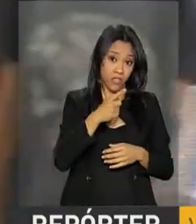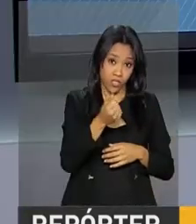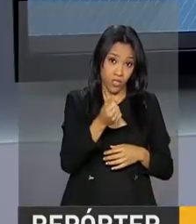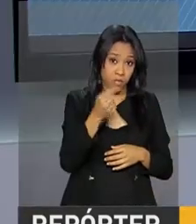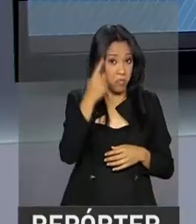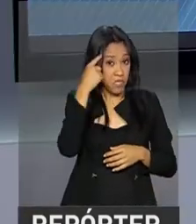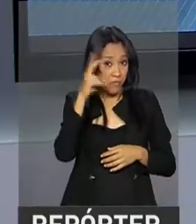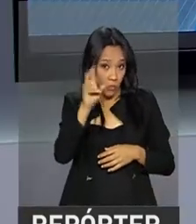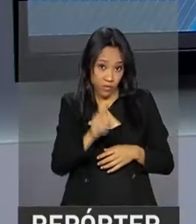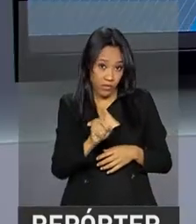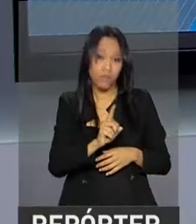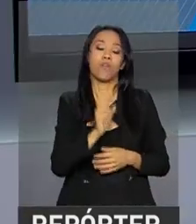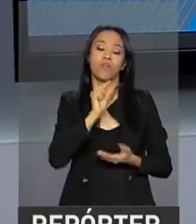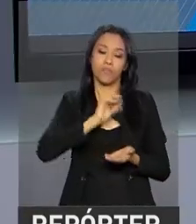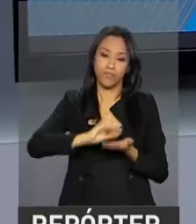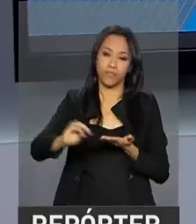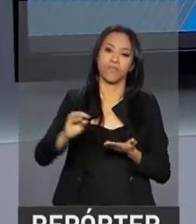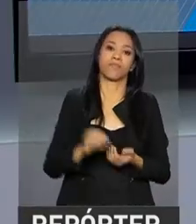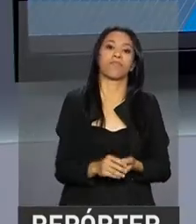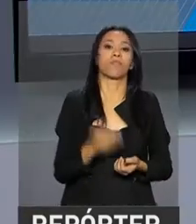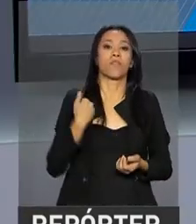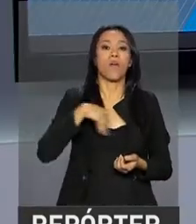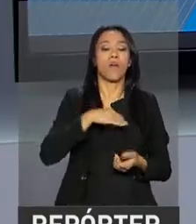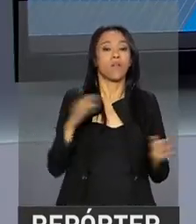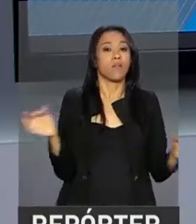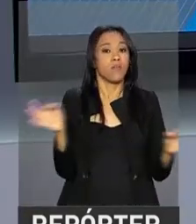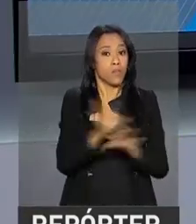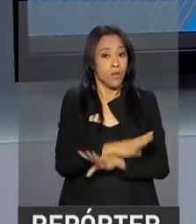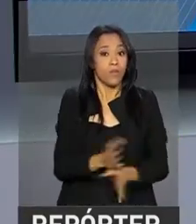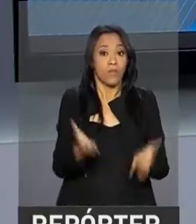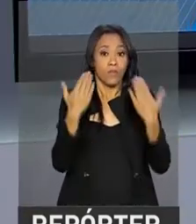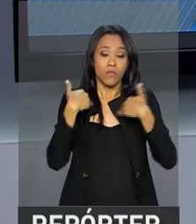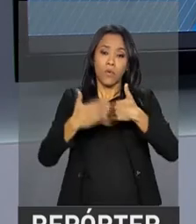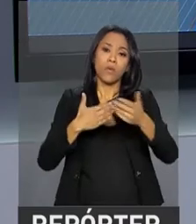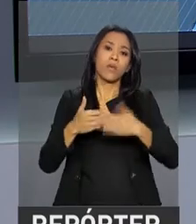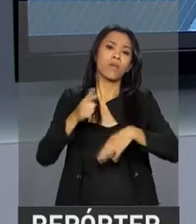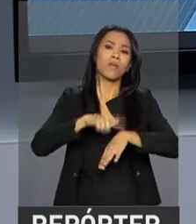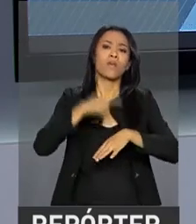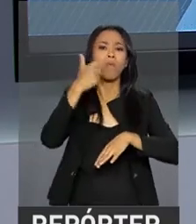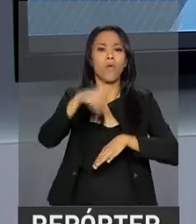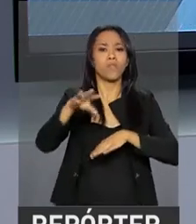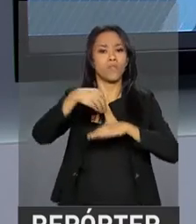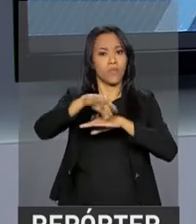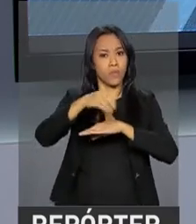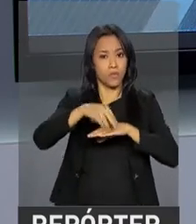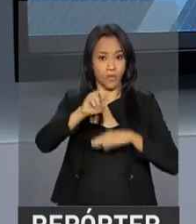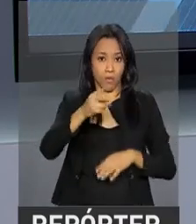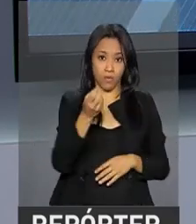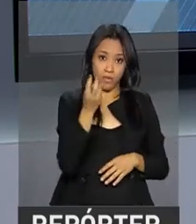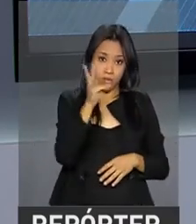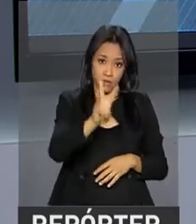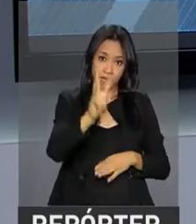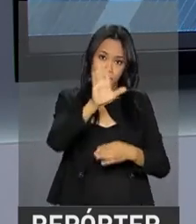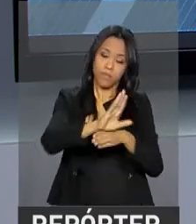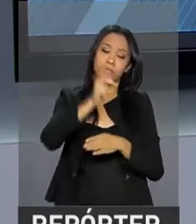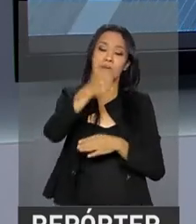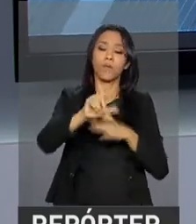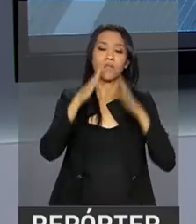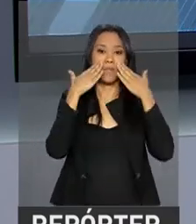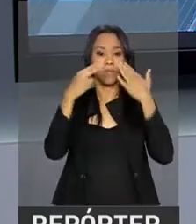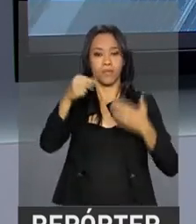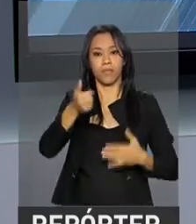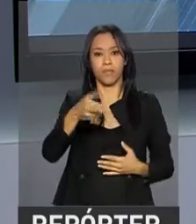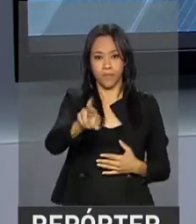vezes. Bem, nós ficamos por aqui, voltamos a qualquer momento com outras informações ou às 15h na próxima edição